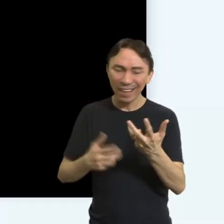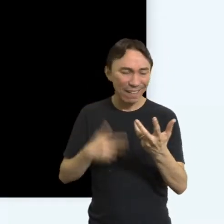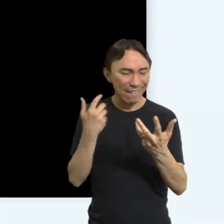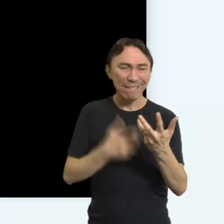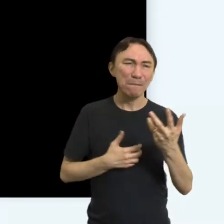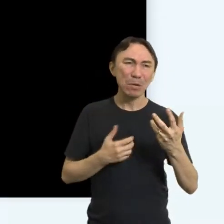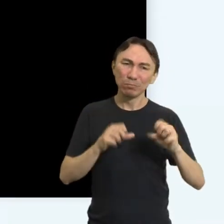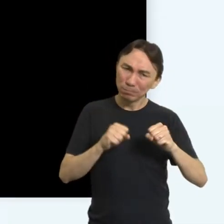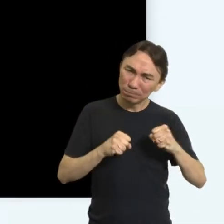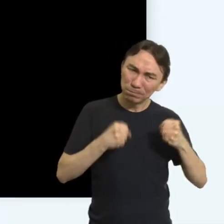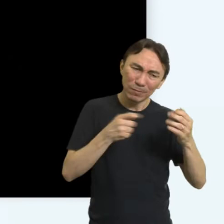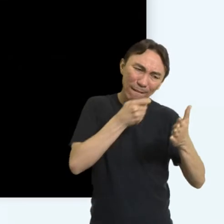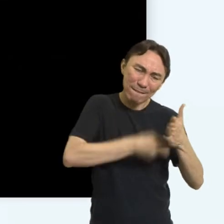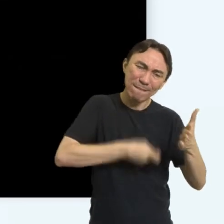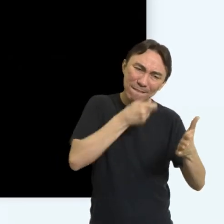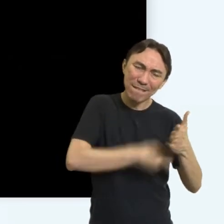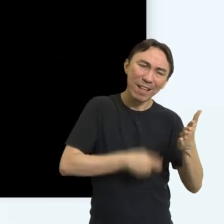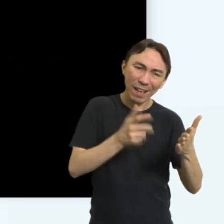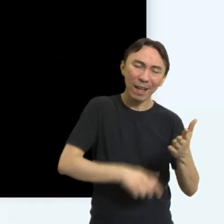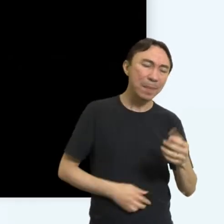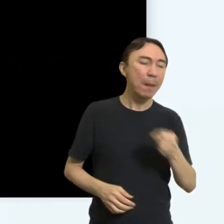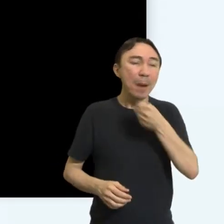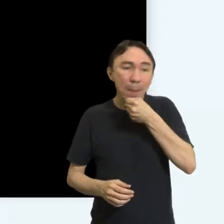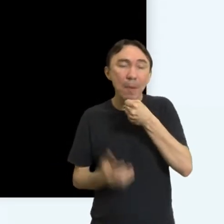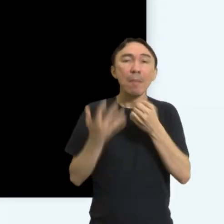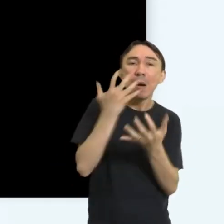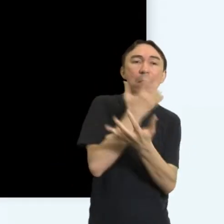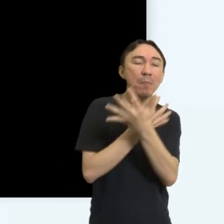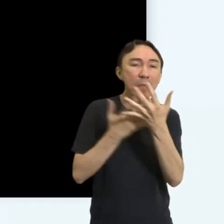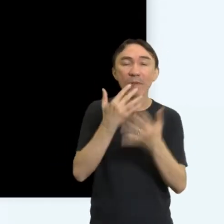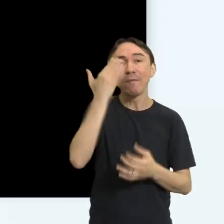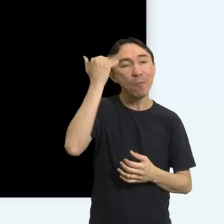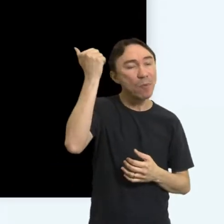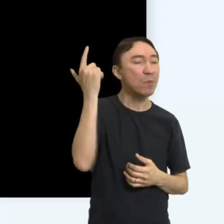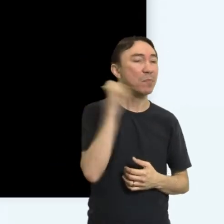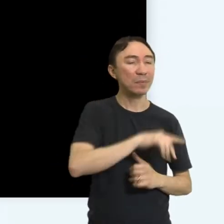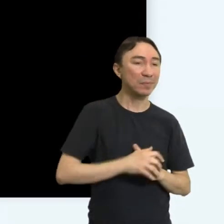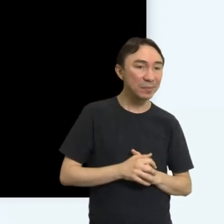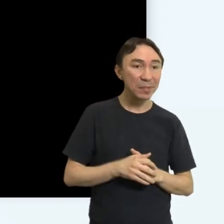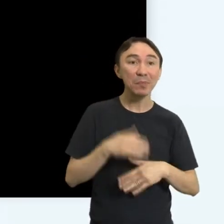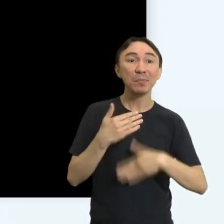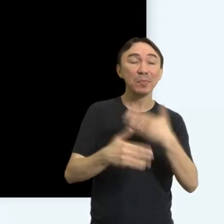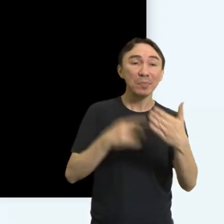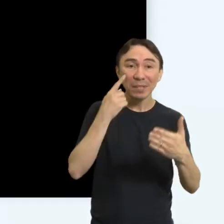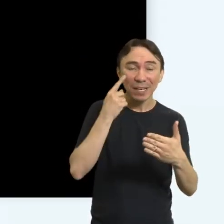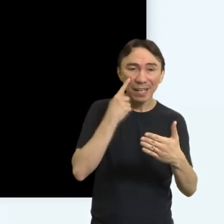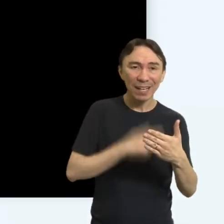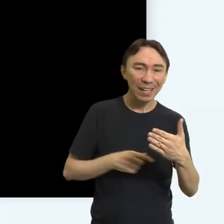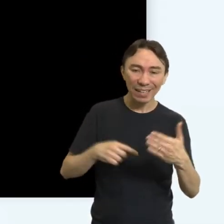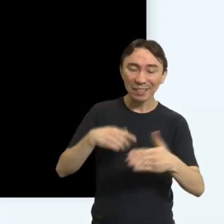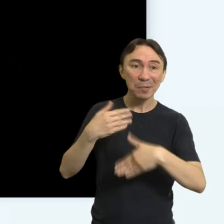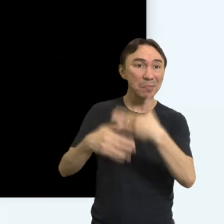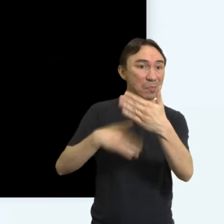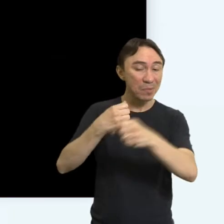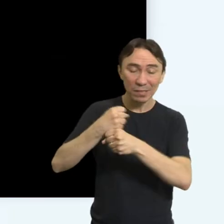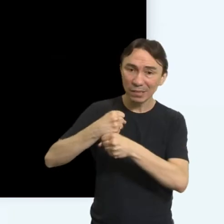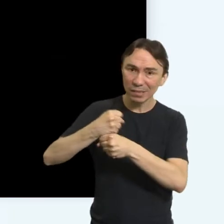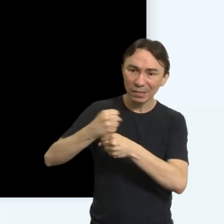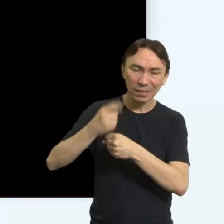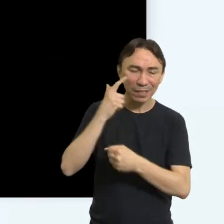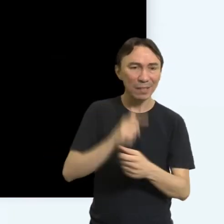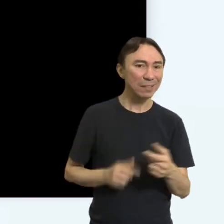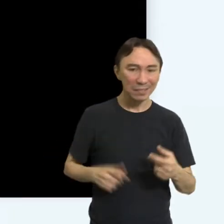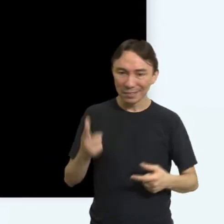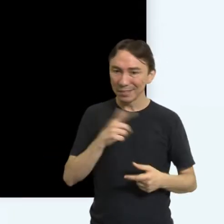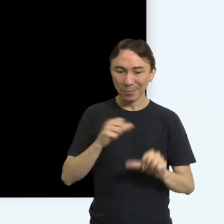Em determinado trecho, o texto diz que depois de anos, ela finalmente se tornou uma estrela. Bom, com